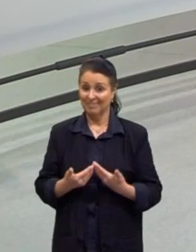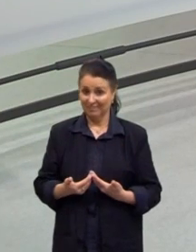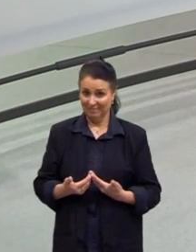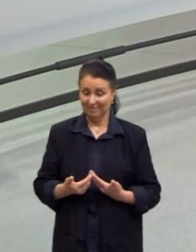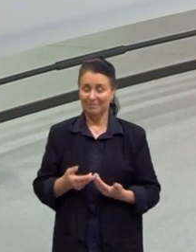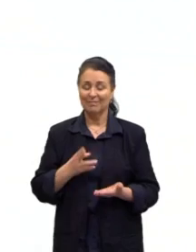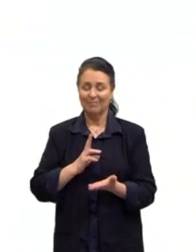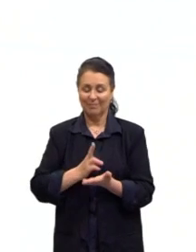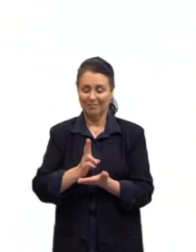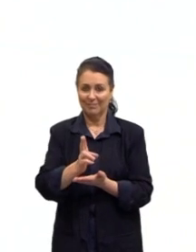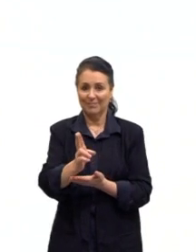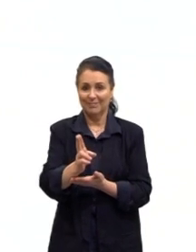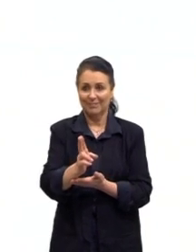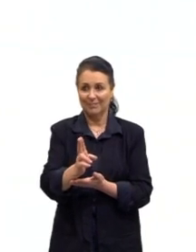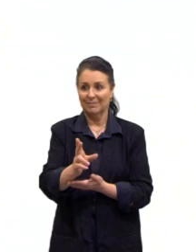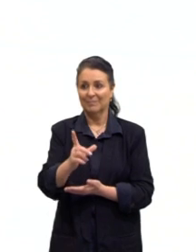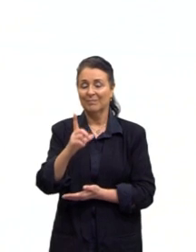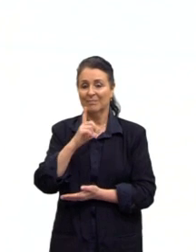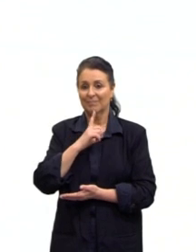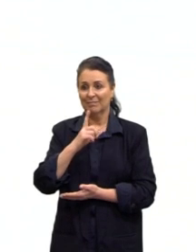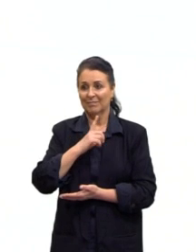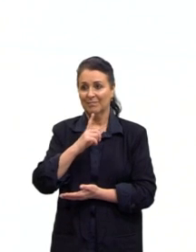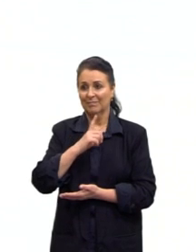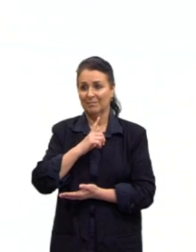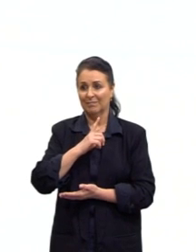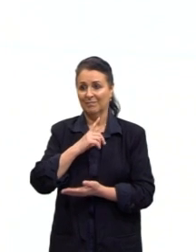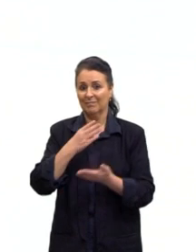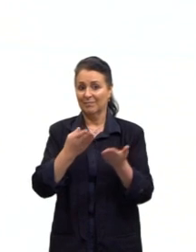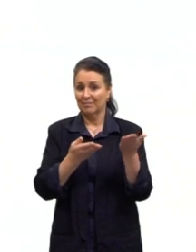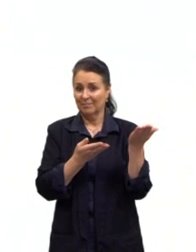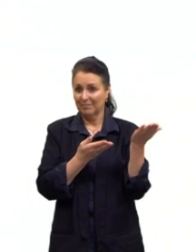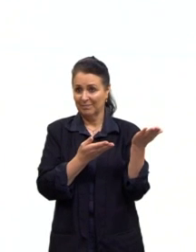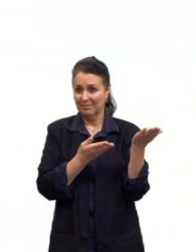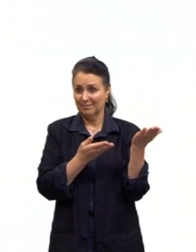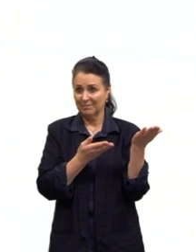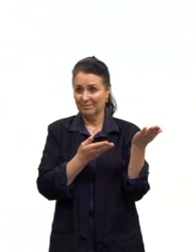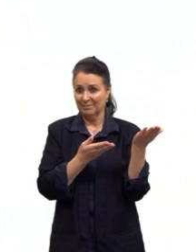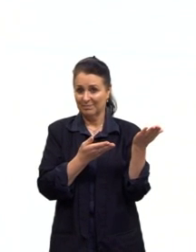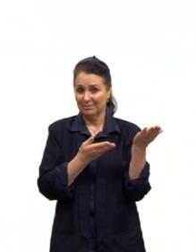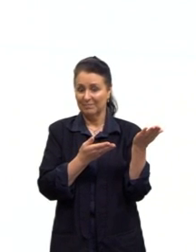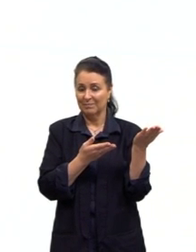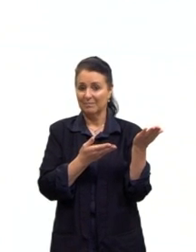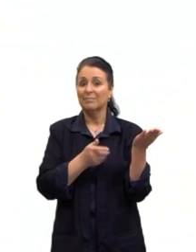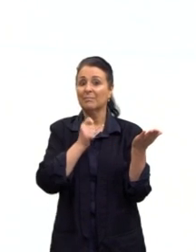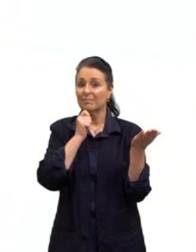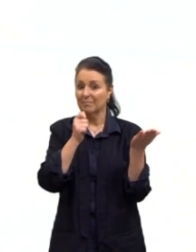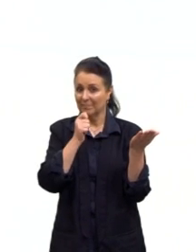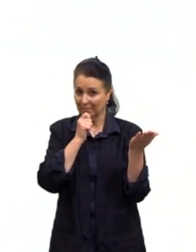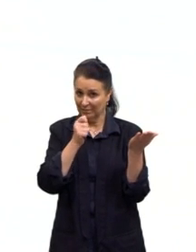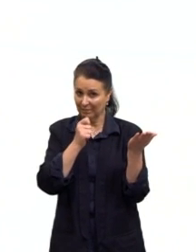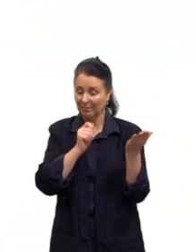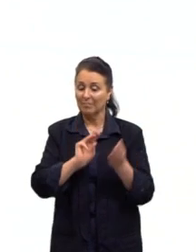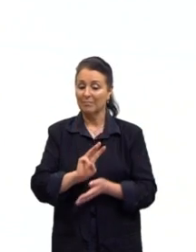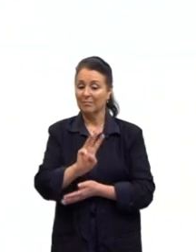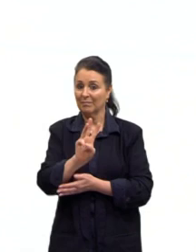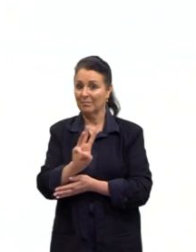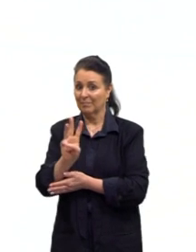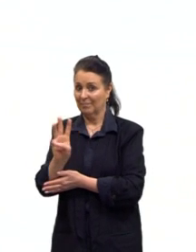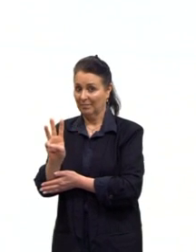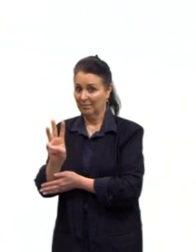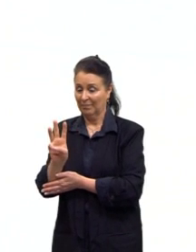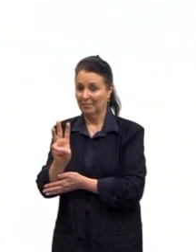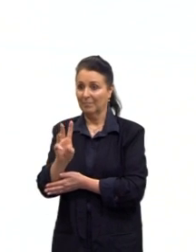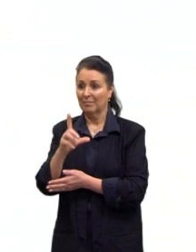vamos adiante Aqui nós temos o turn out isso aqui também é parte de uma reportagem né do mesmo site e